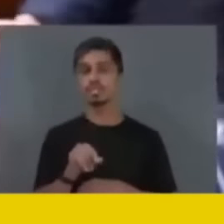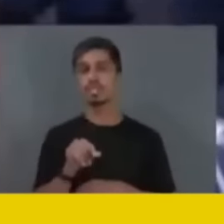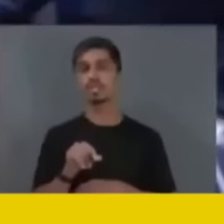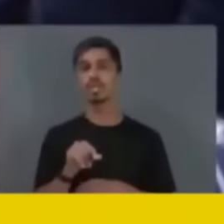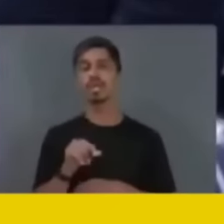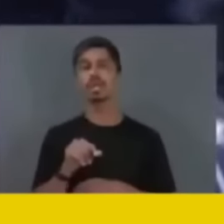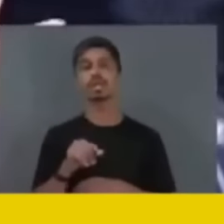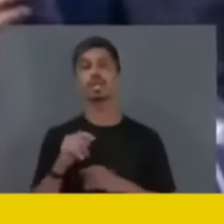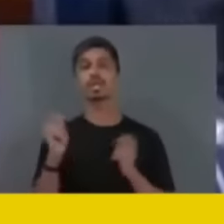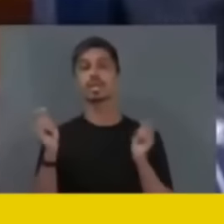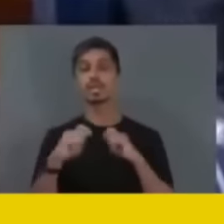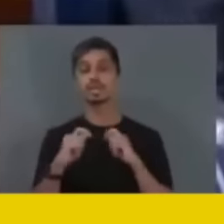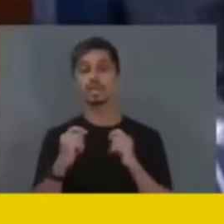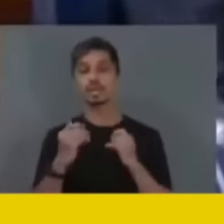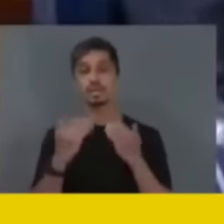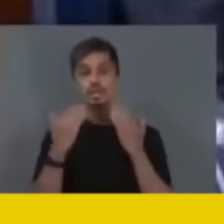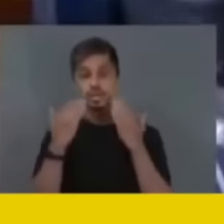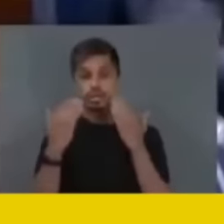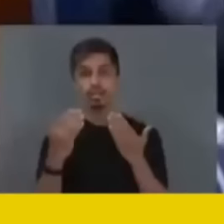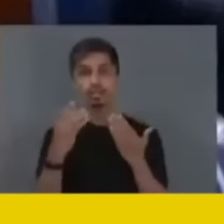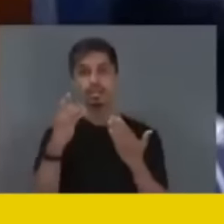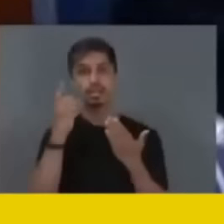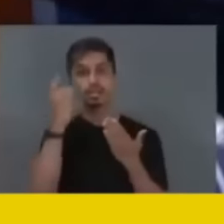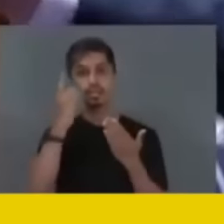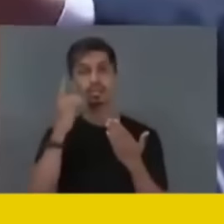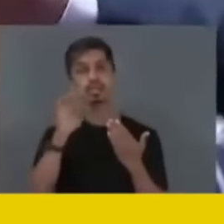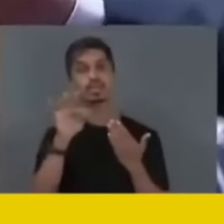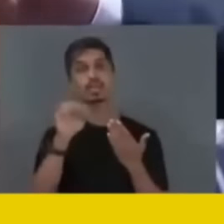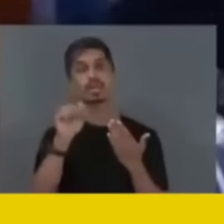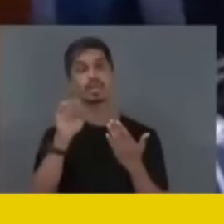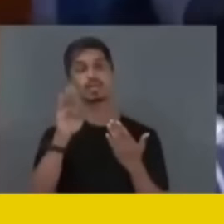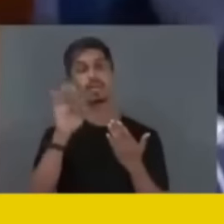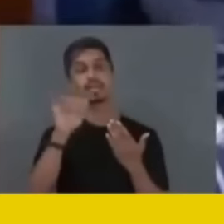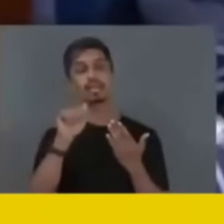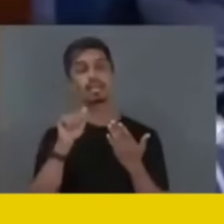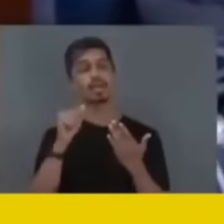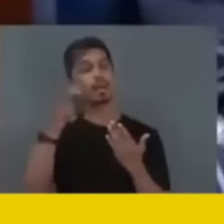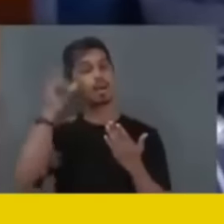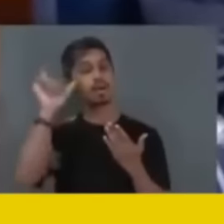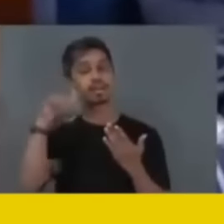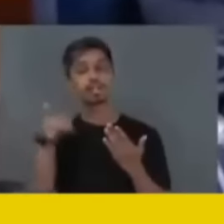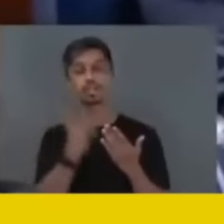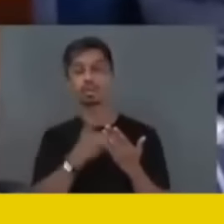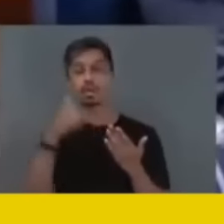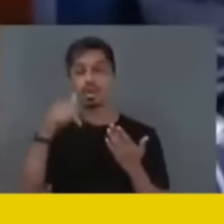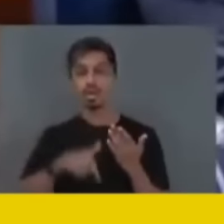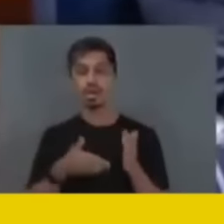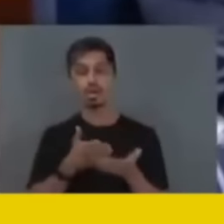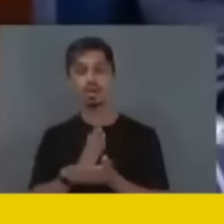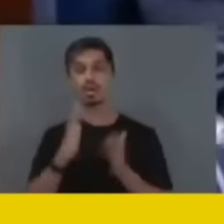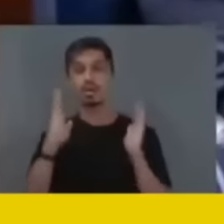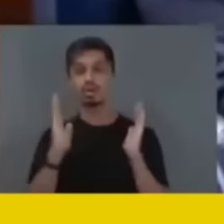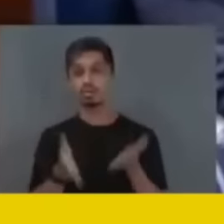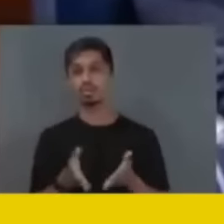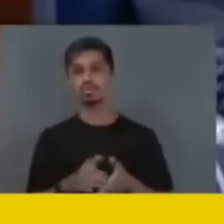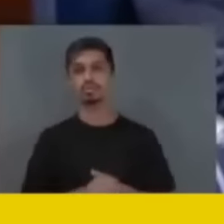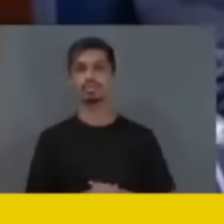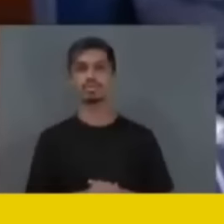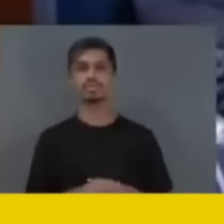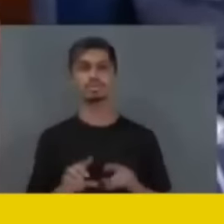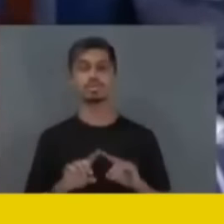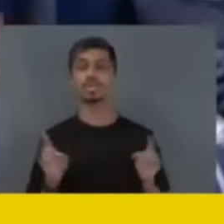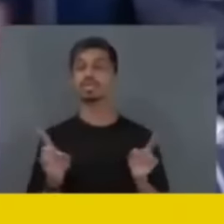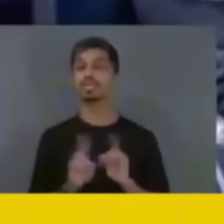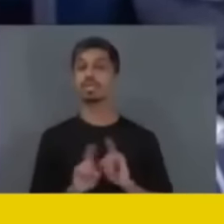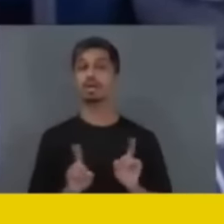projeto ter sido apresentado pela deputada Tabata ontem e nós temos está aprovando ele hoje. Só que